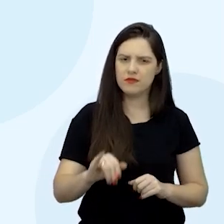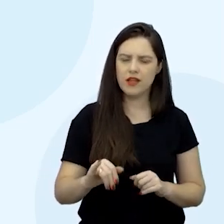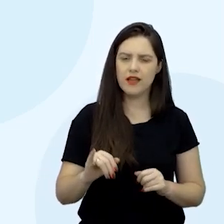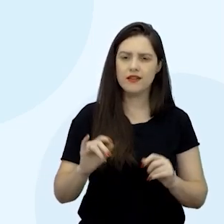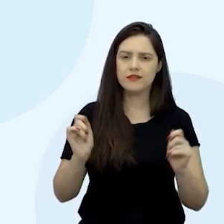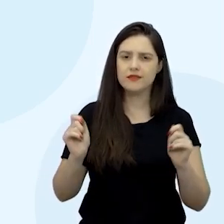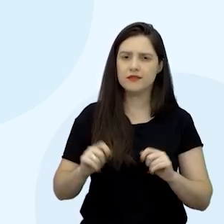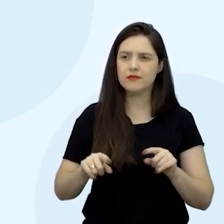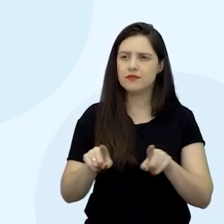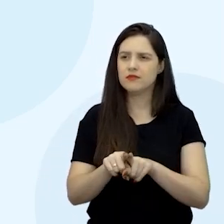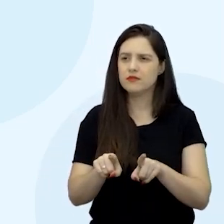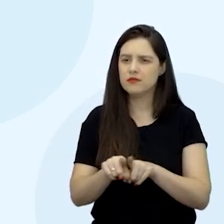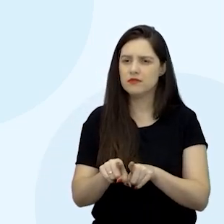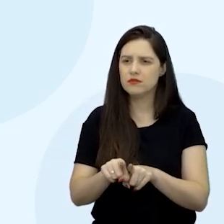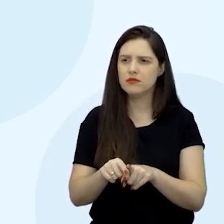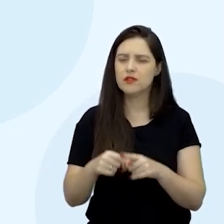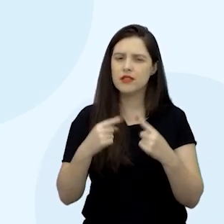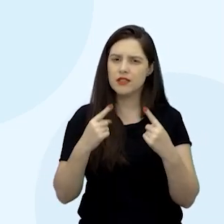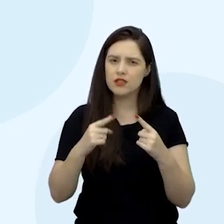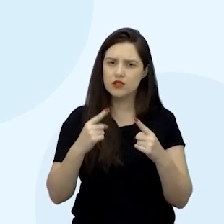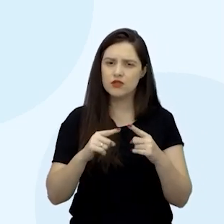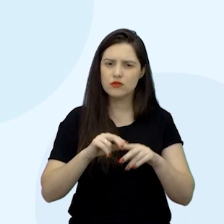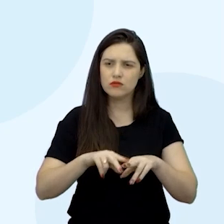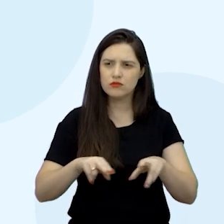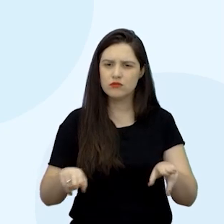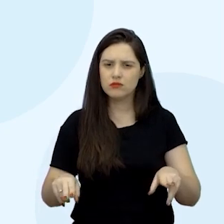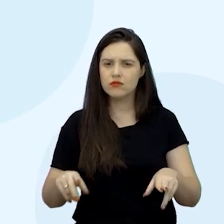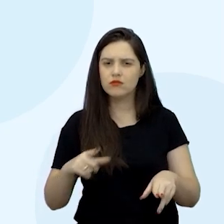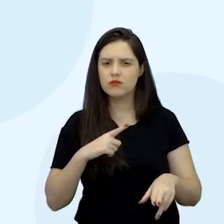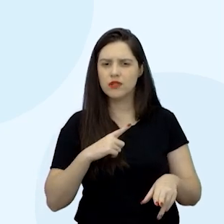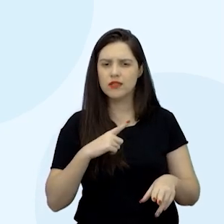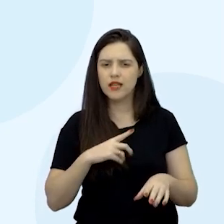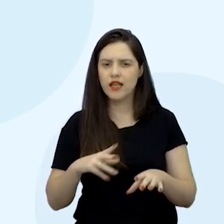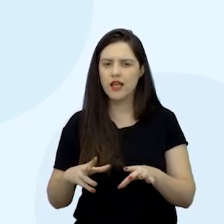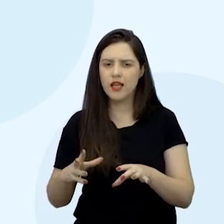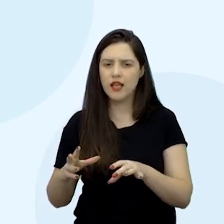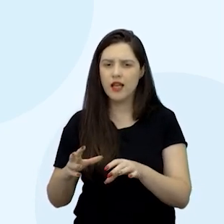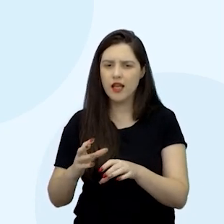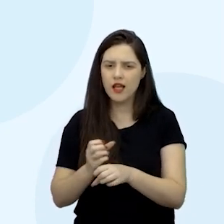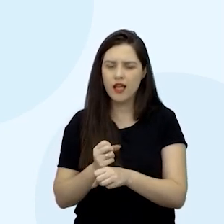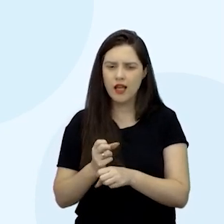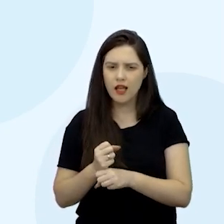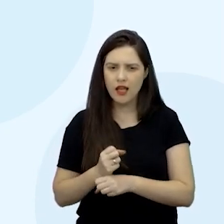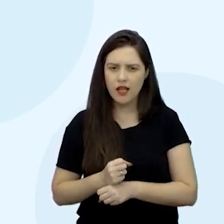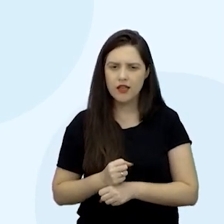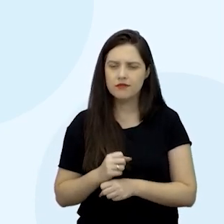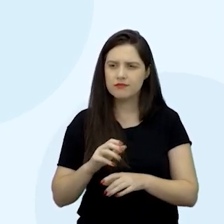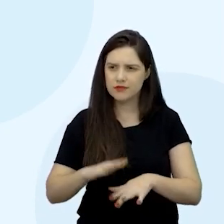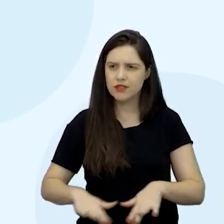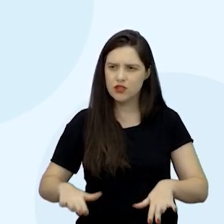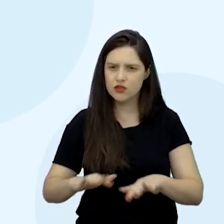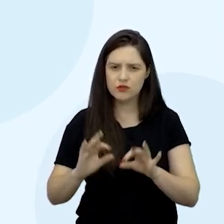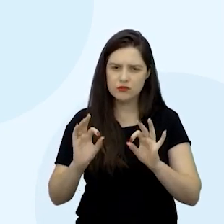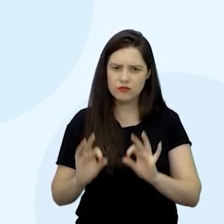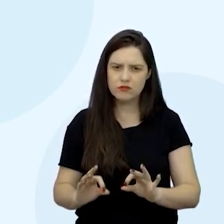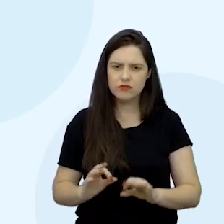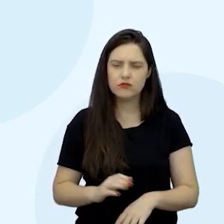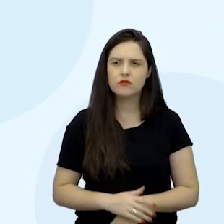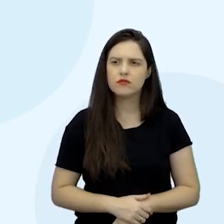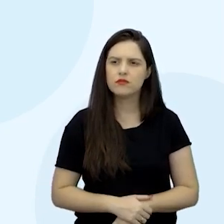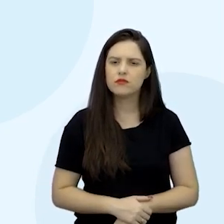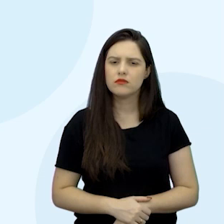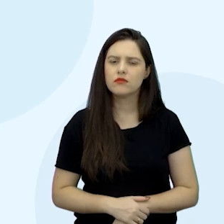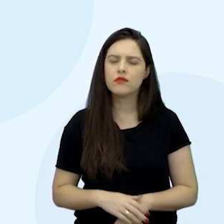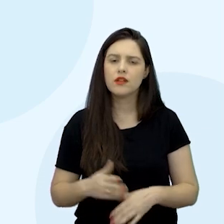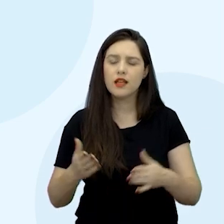aí pela linha de campo, né, no caso. Ele vai ter uma atração devido aqui à questão da linha de campo, certo? E aí aquele ímã